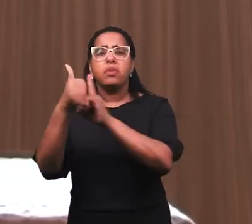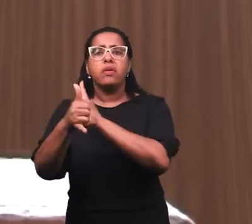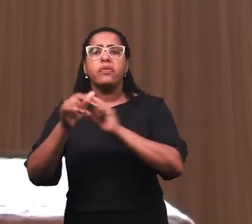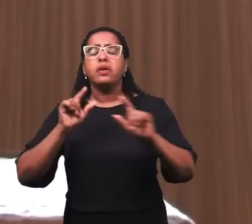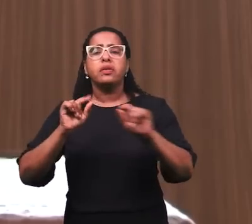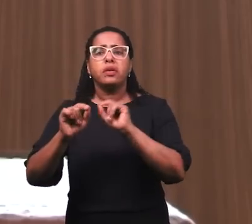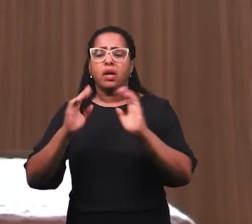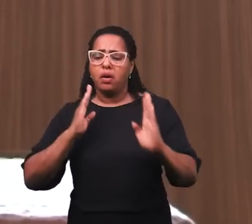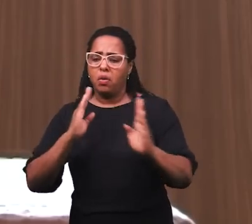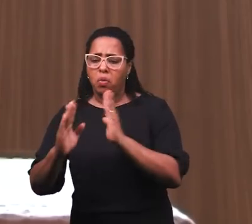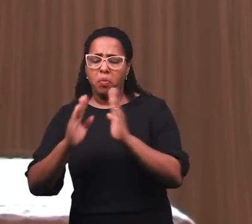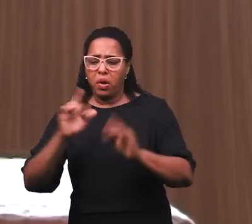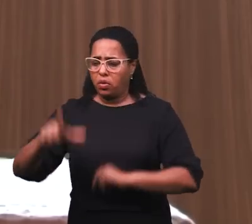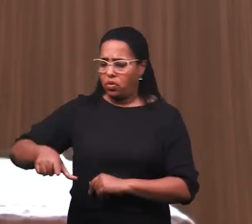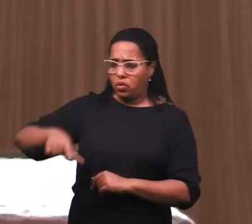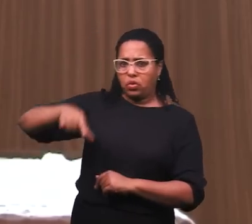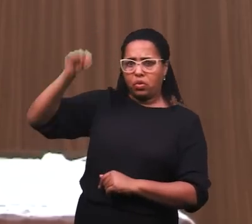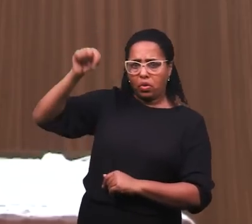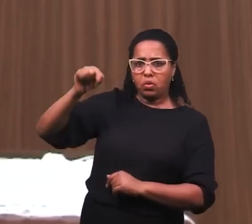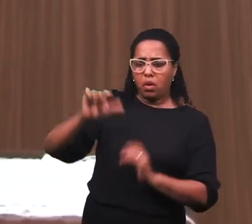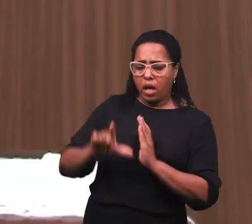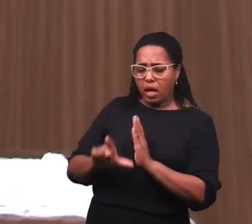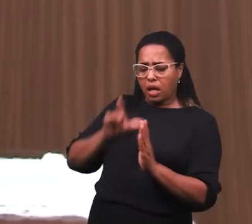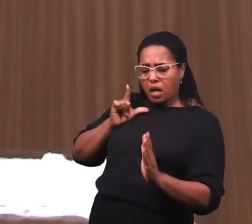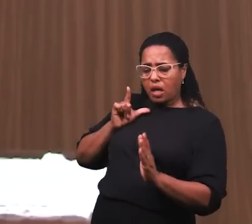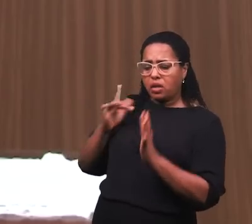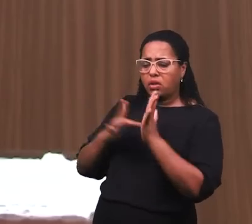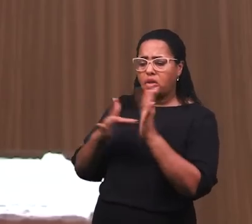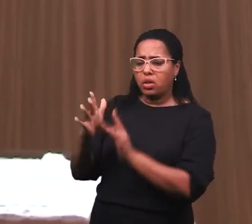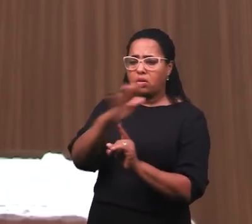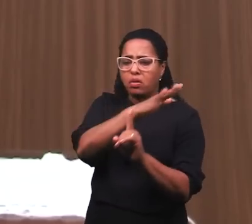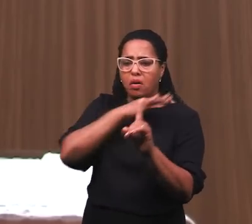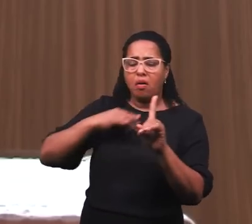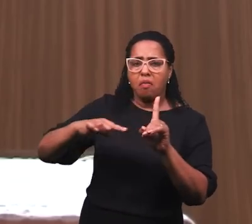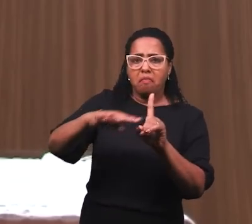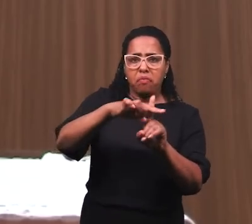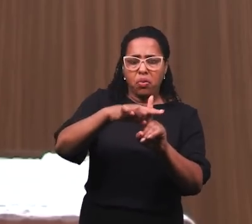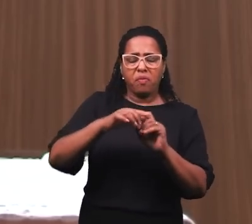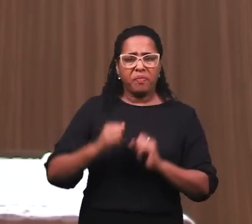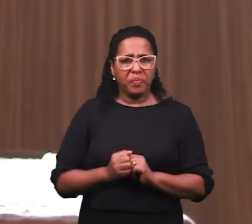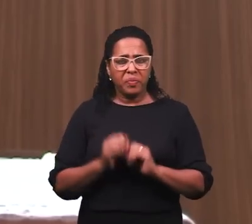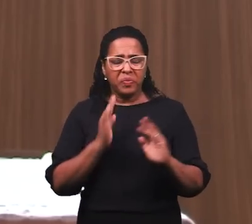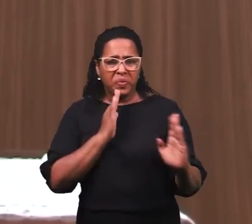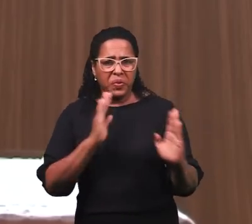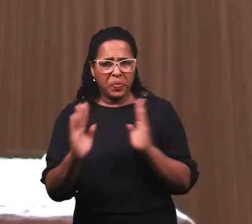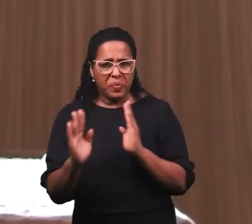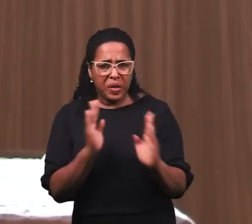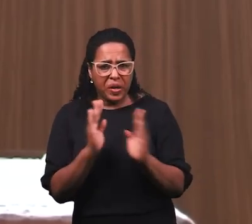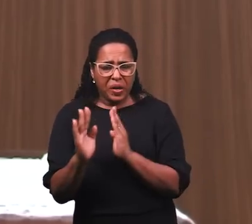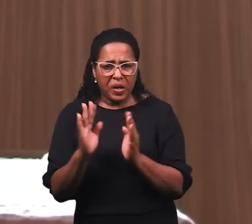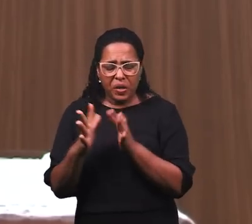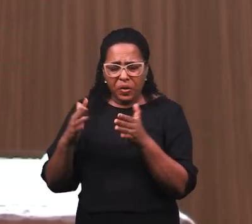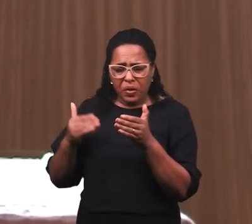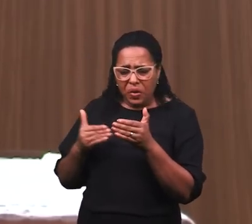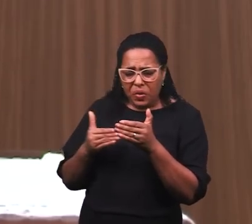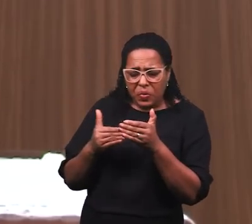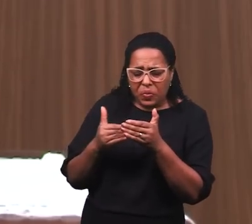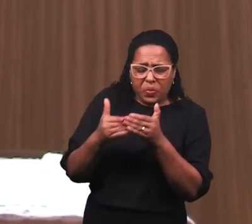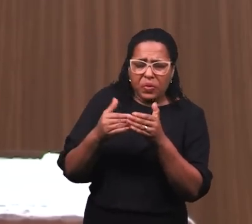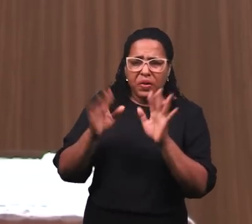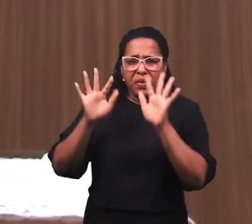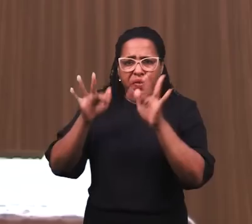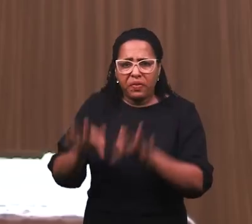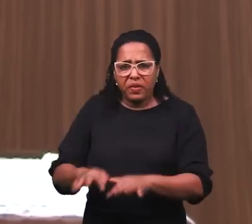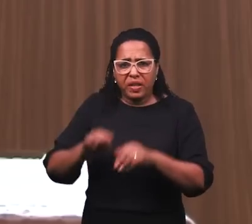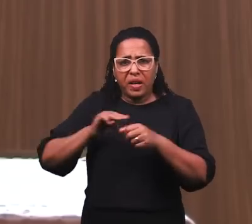momento decisivo, que antecedia a sua morte na cruz, um momento em que se aproximava do final do seu ministério